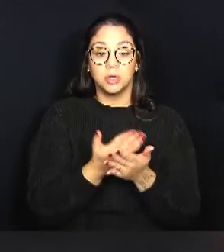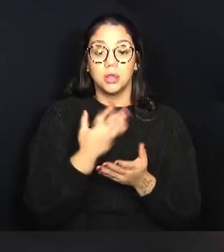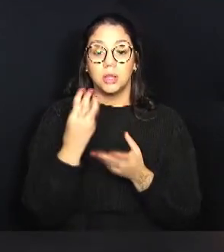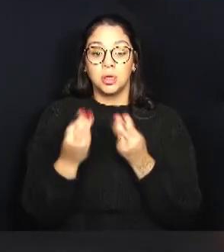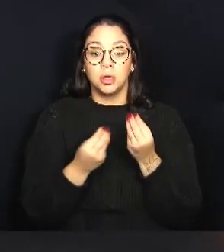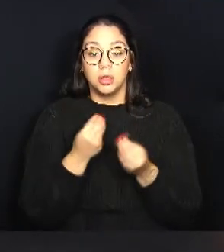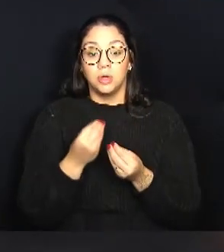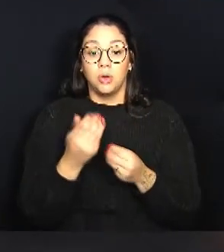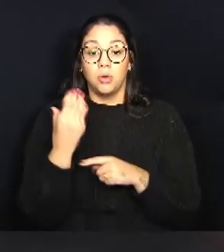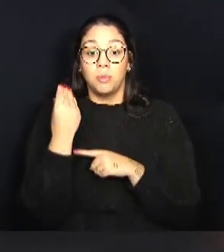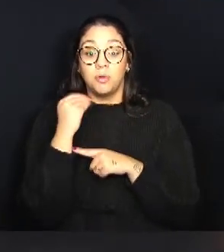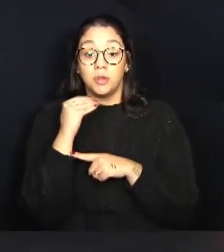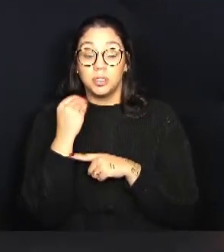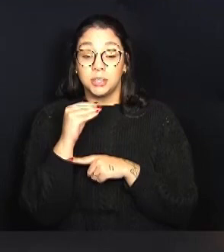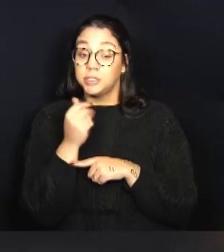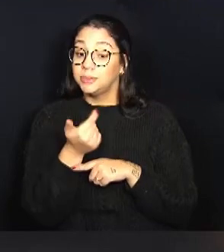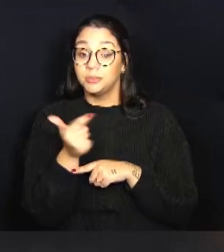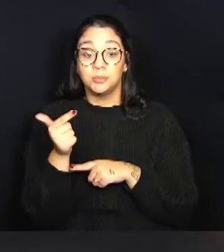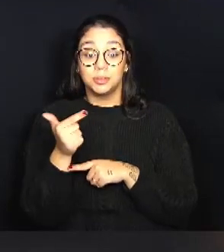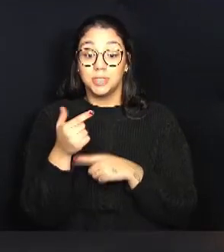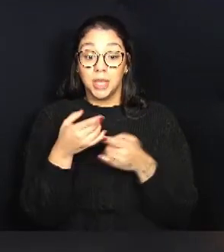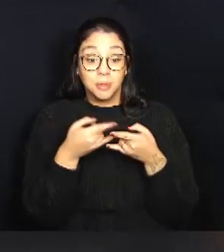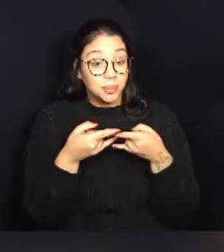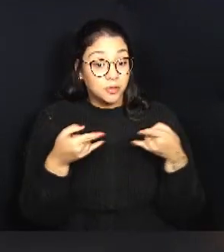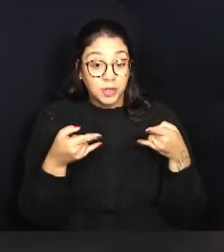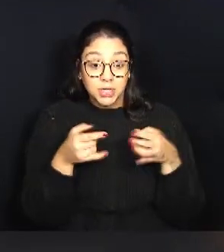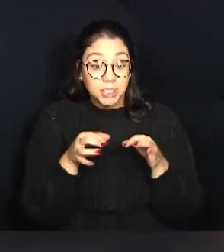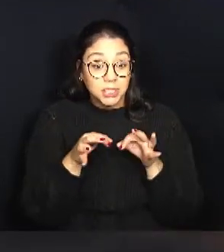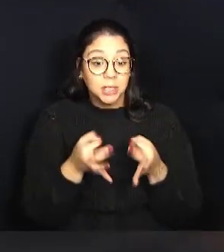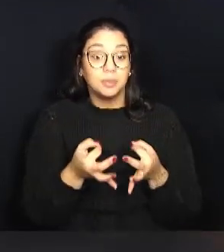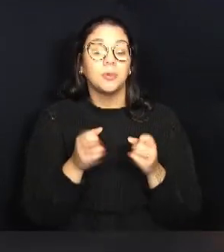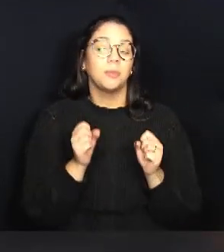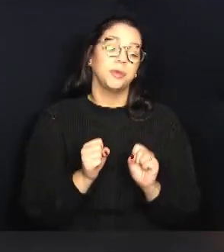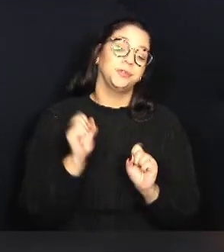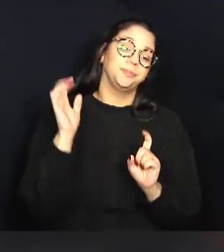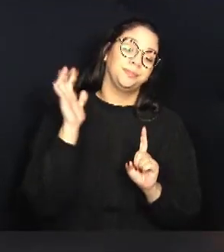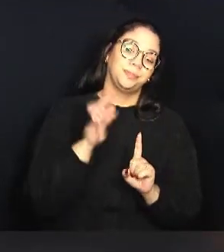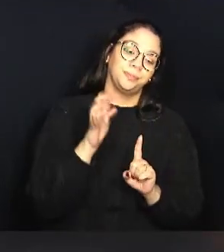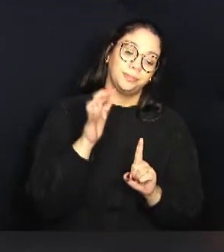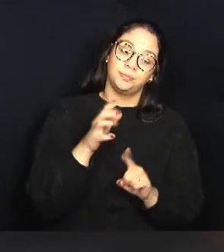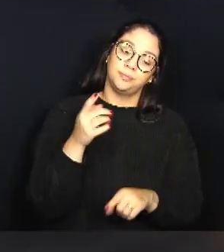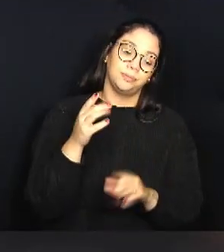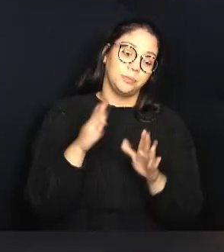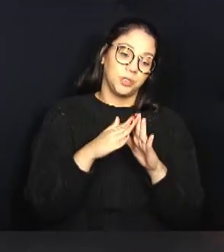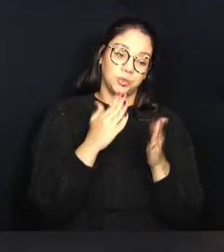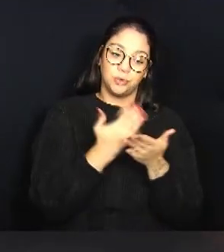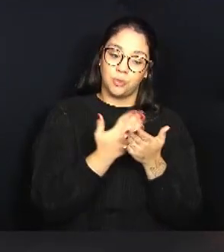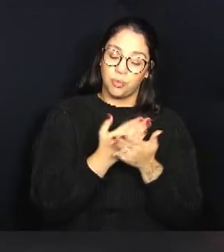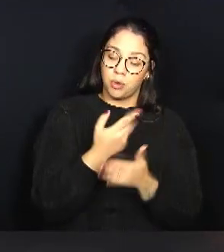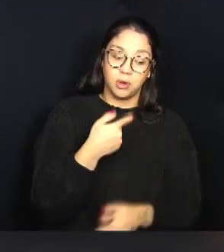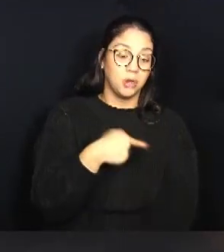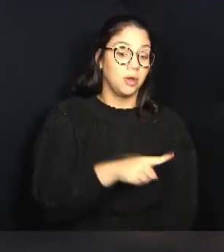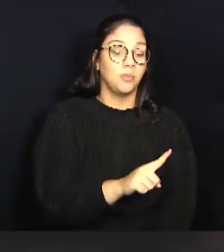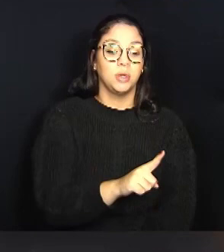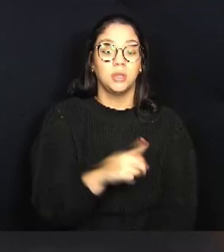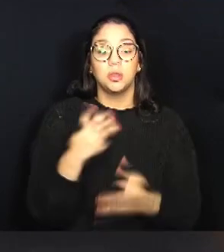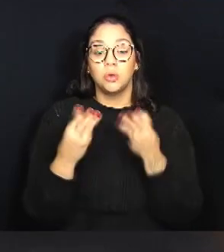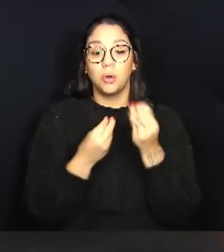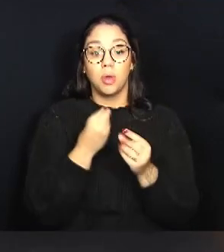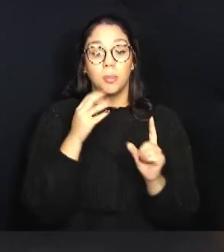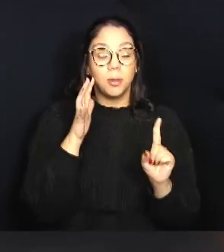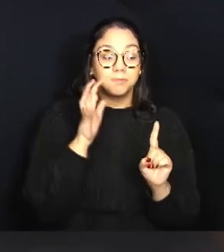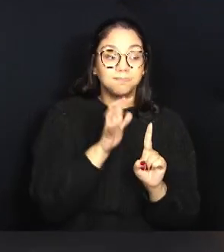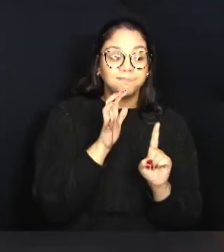essa fragilidade de não ter um simples absorvente pode causar aí a não ida num colégio e como que isso pode